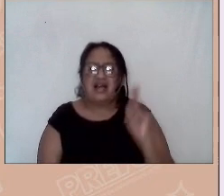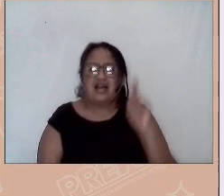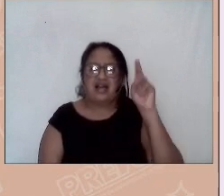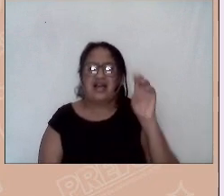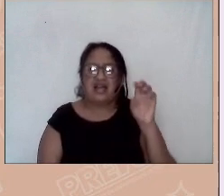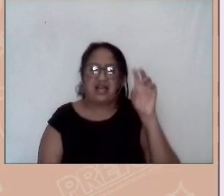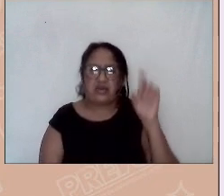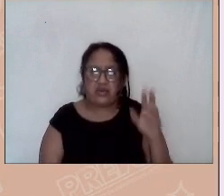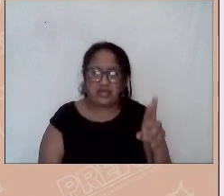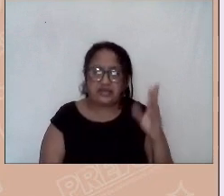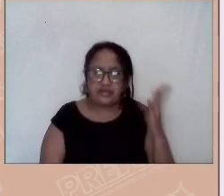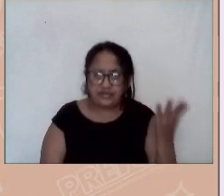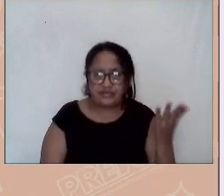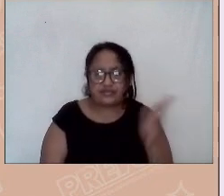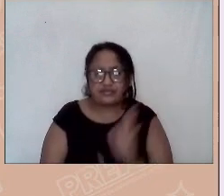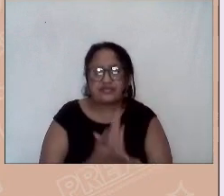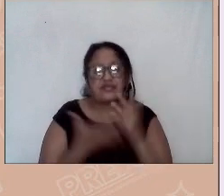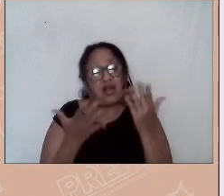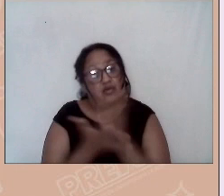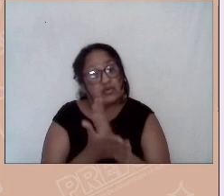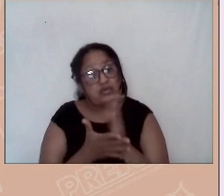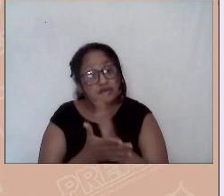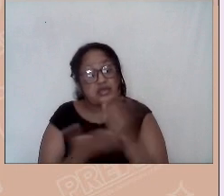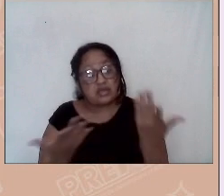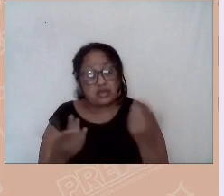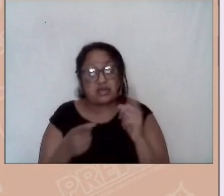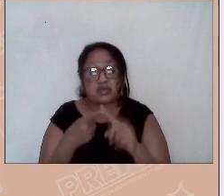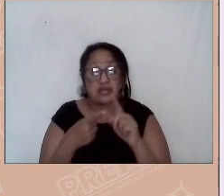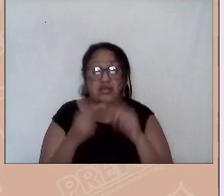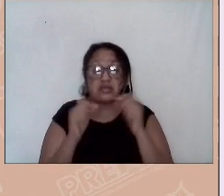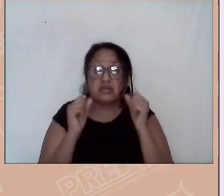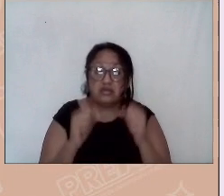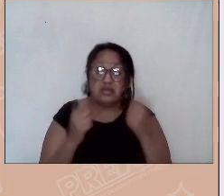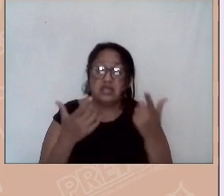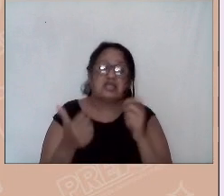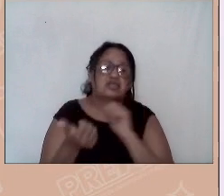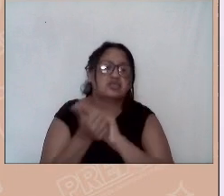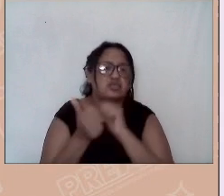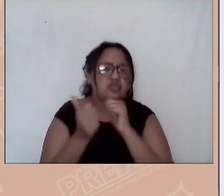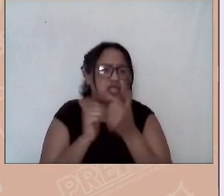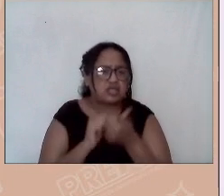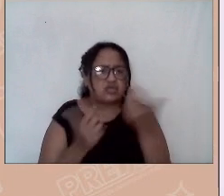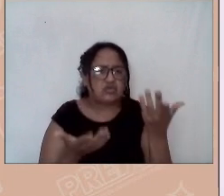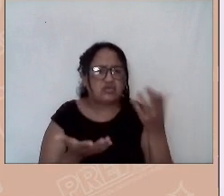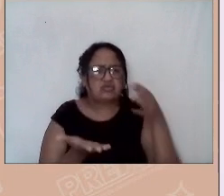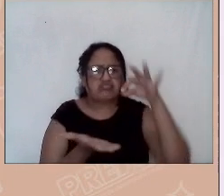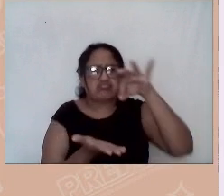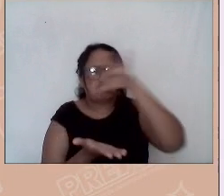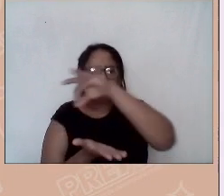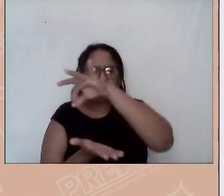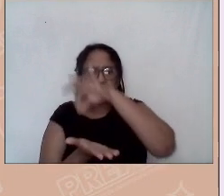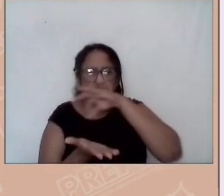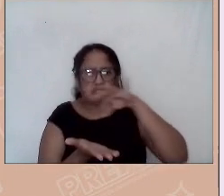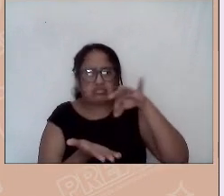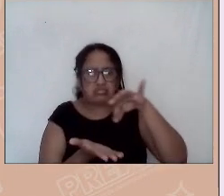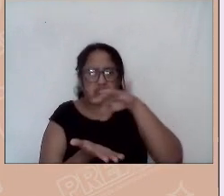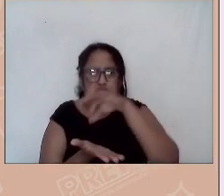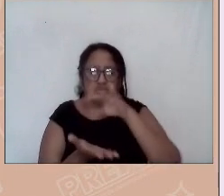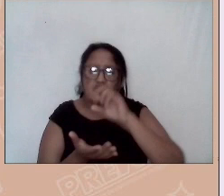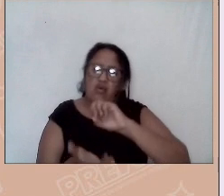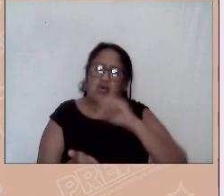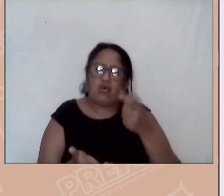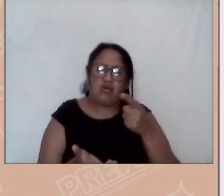golfers assim como alguns deles também pode ser jogador de xadrez chess ou jogadores de gol